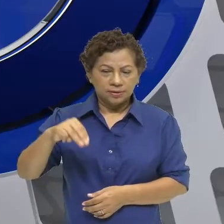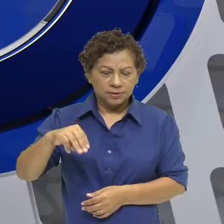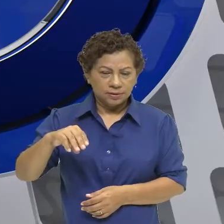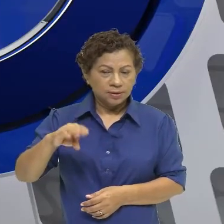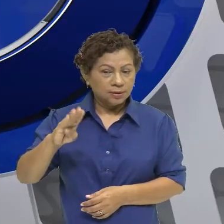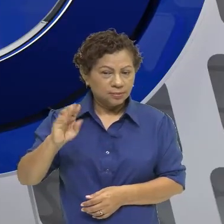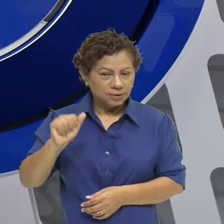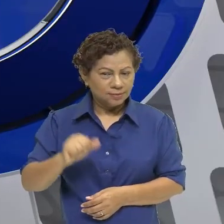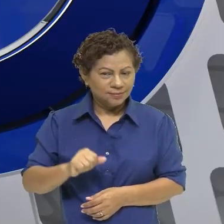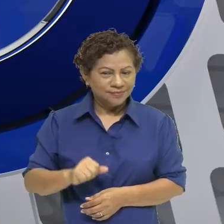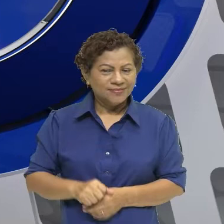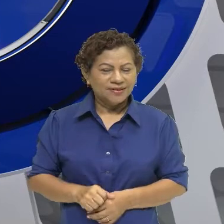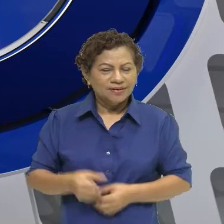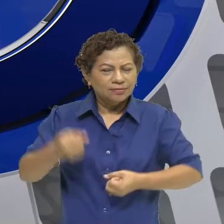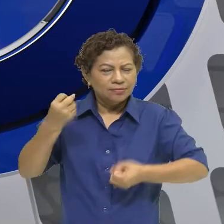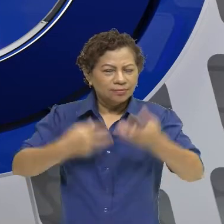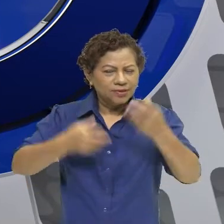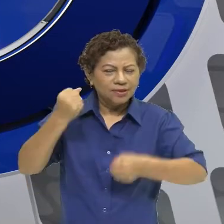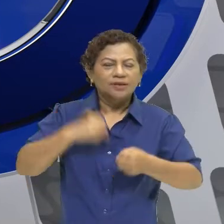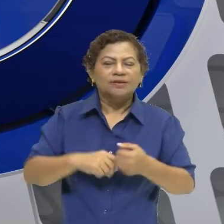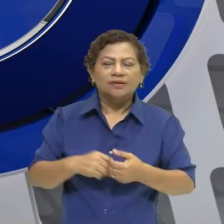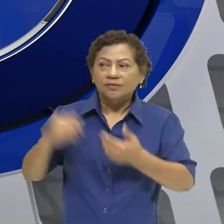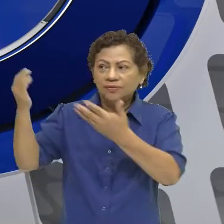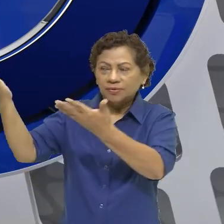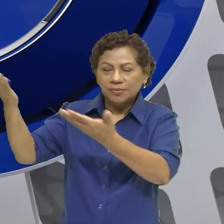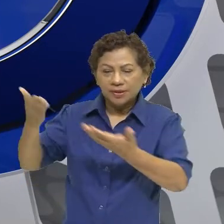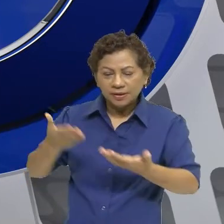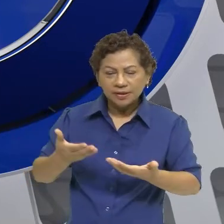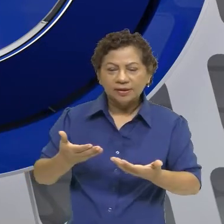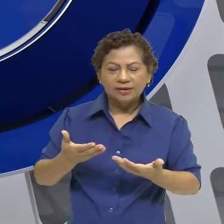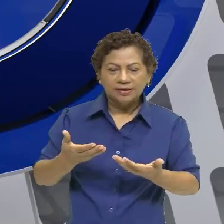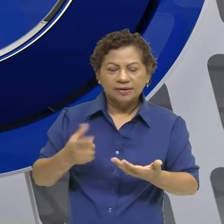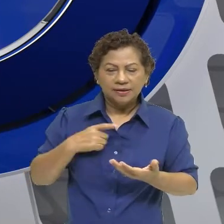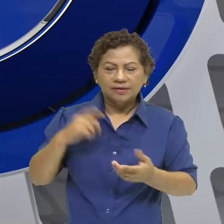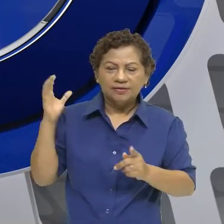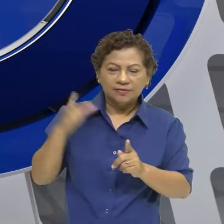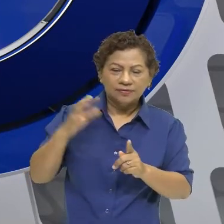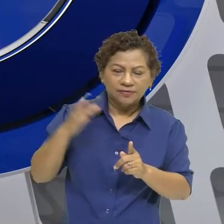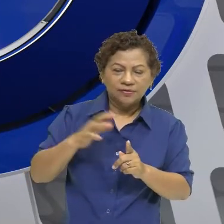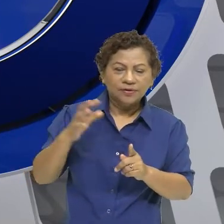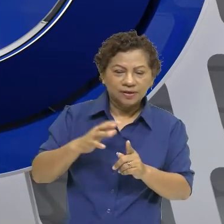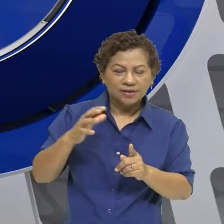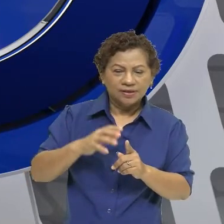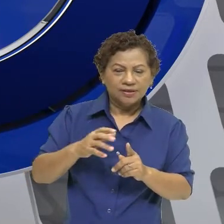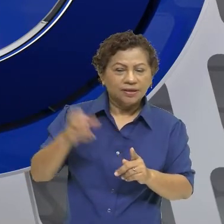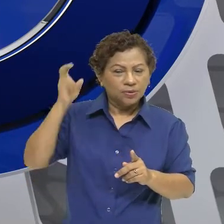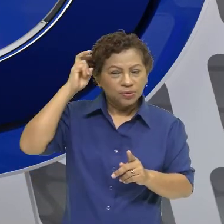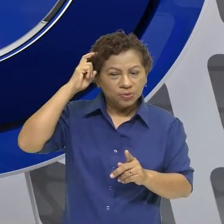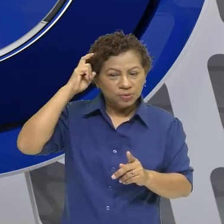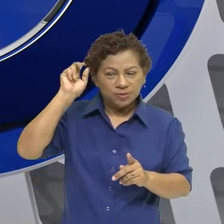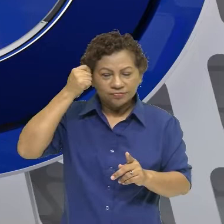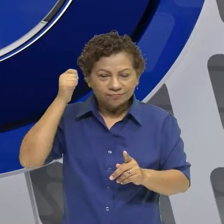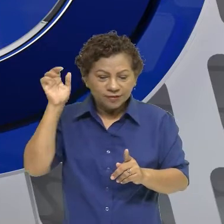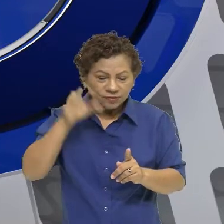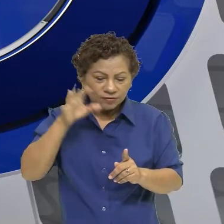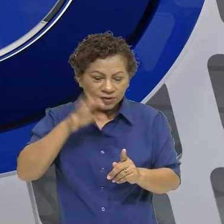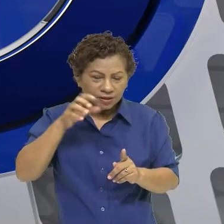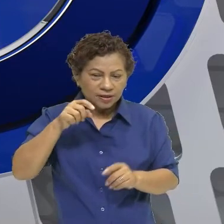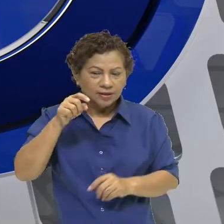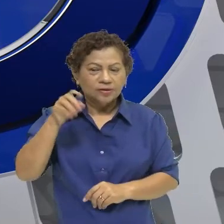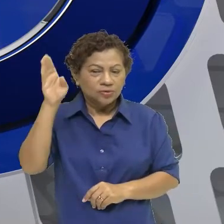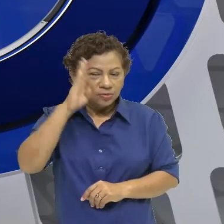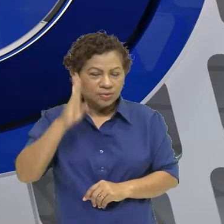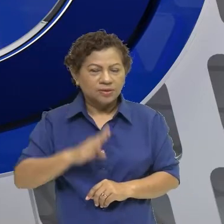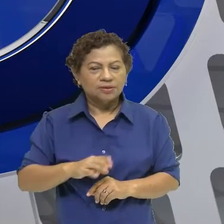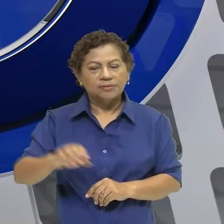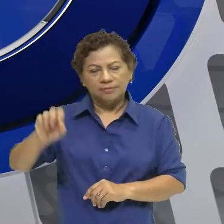cultura africana na nossa produção cultural, como a chegada dos africanos com a sua cultura proibida, eles faziam